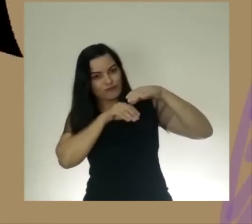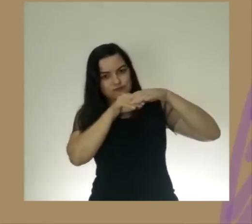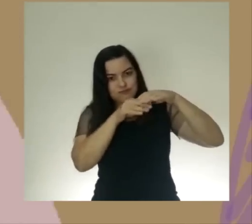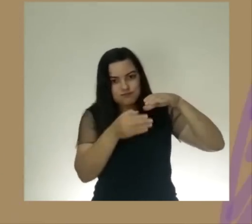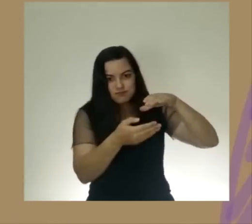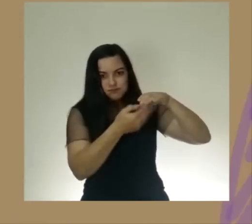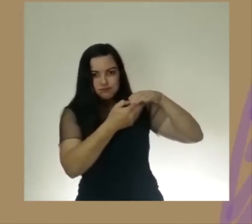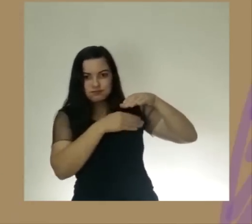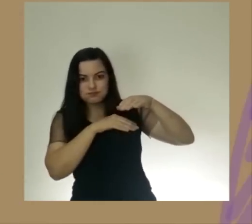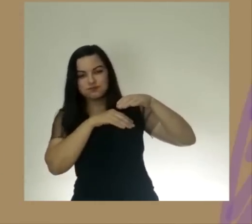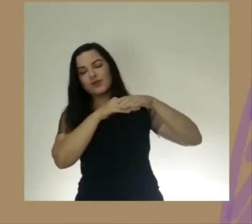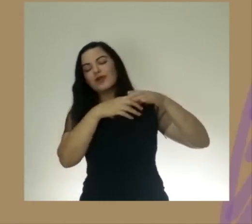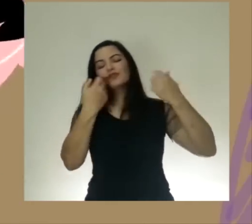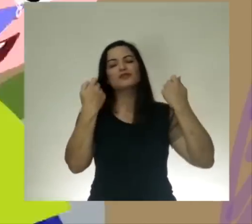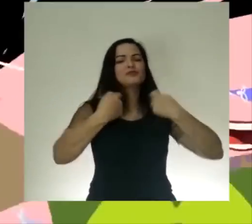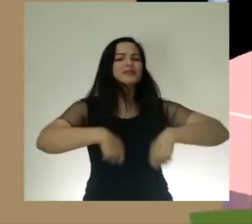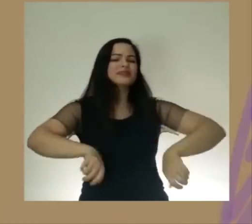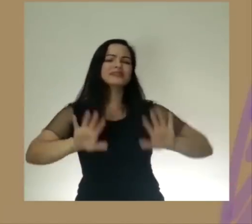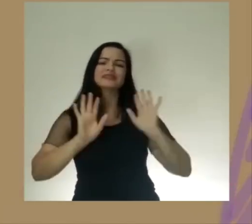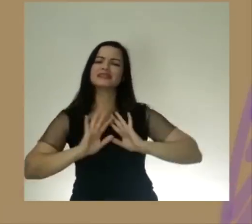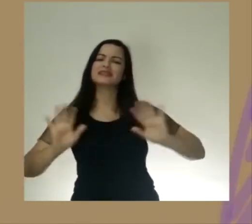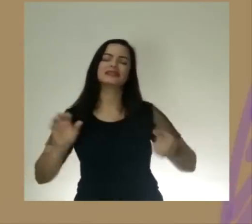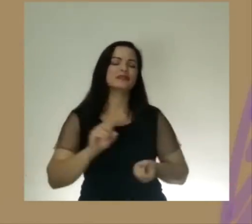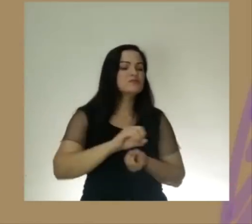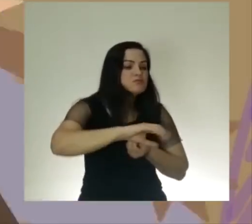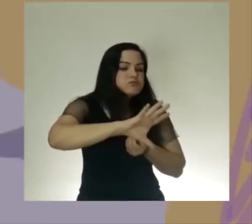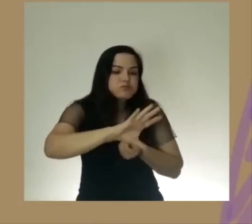Não precisa de lanterna,